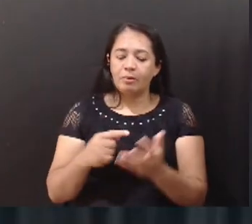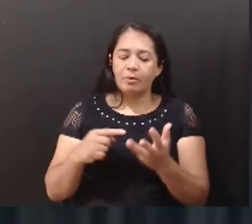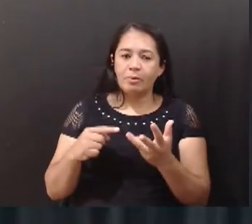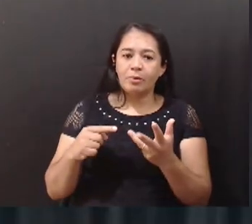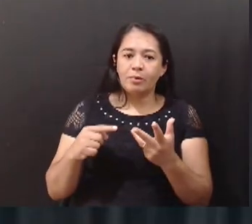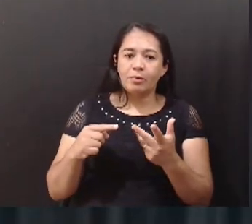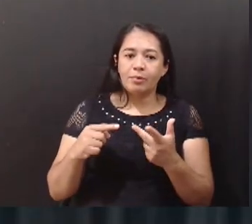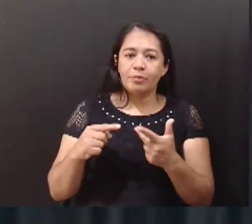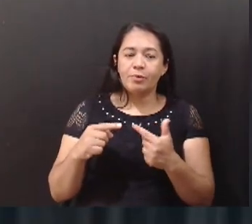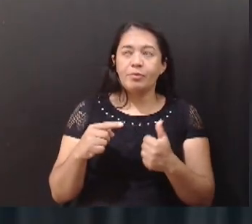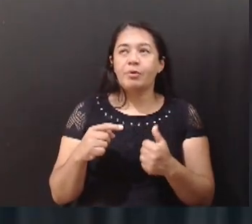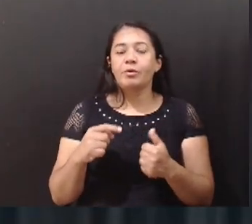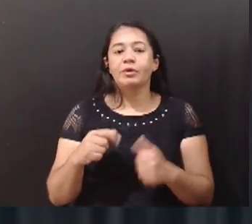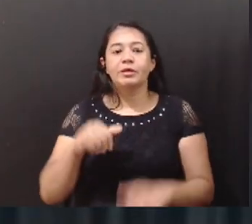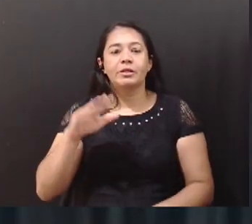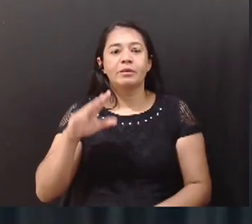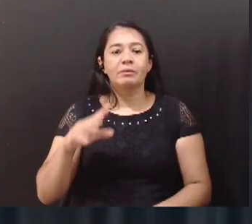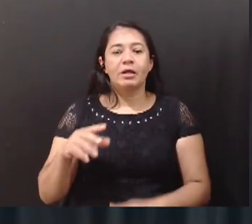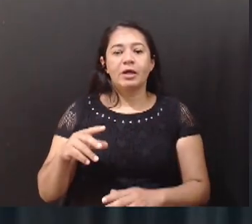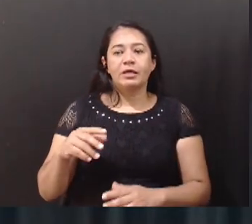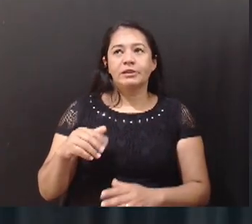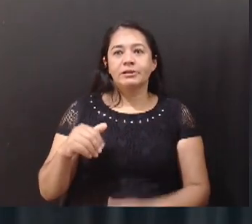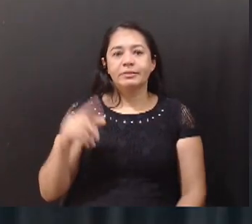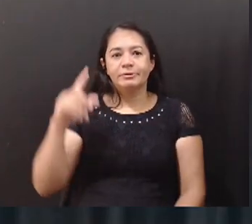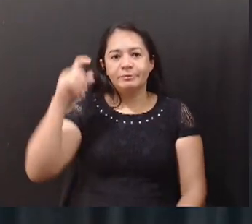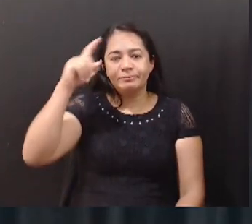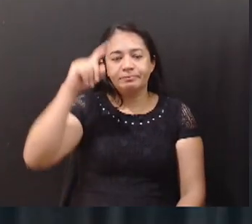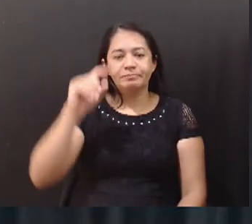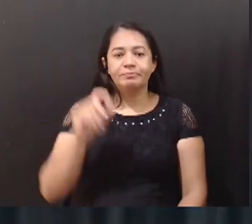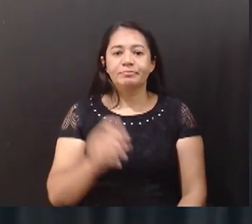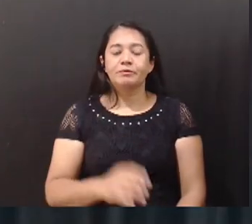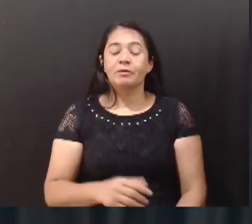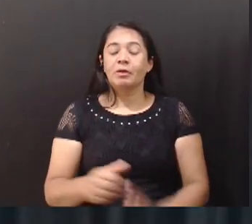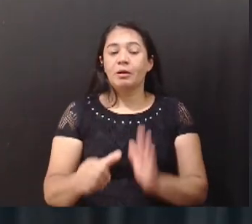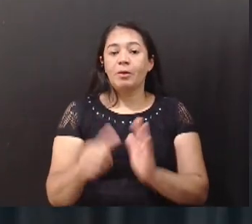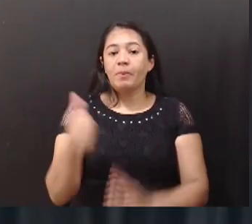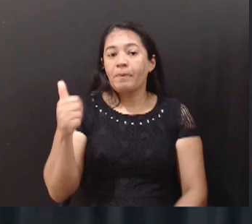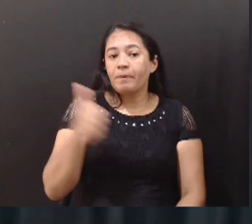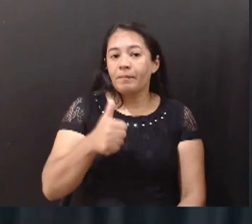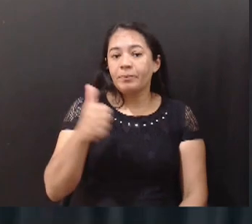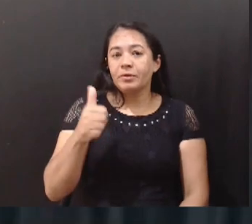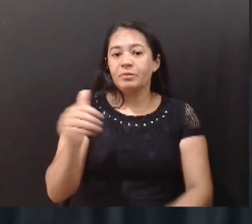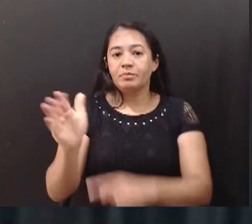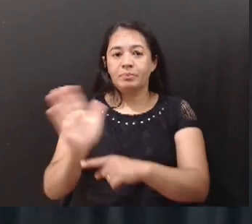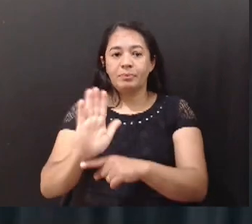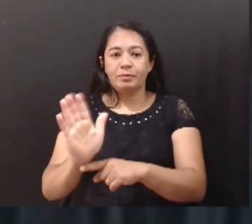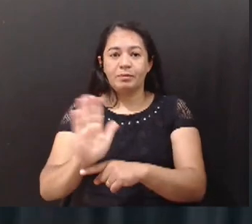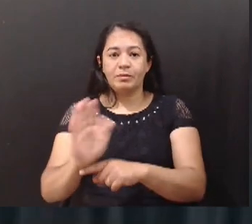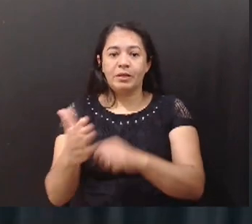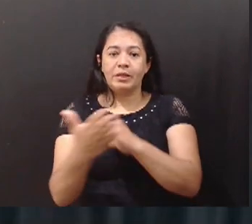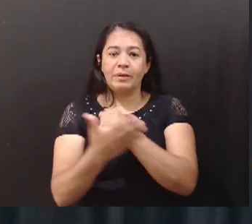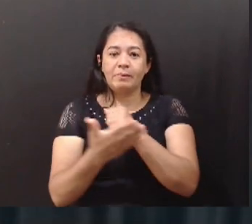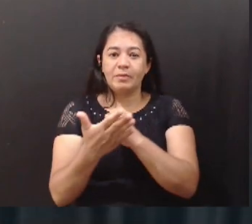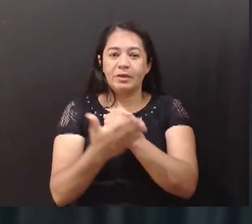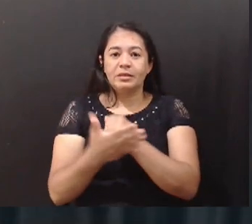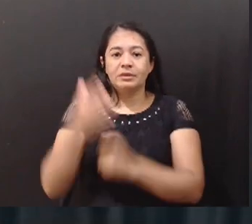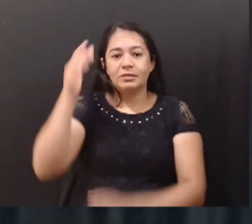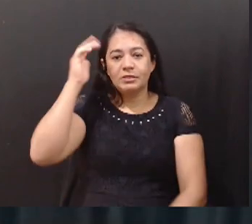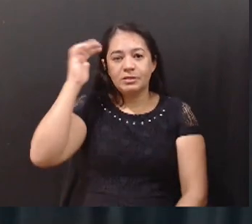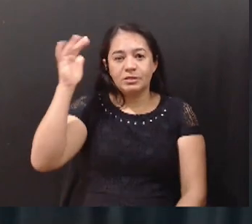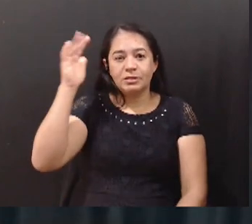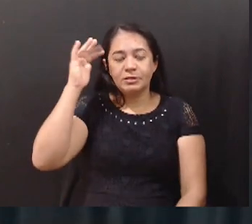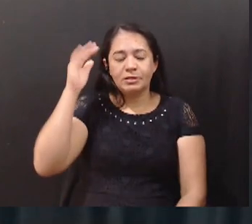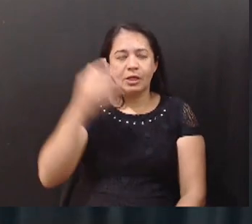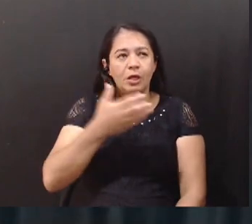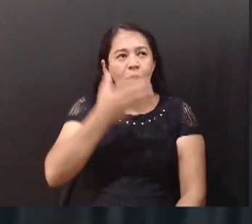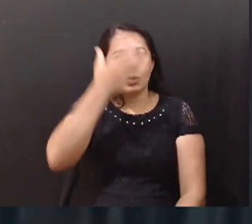coisas mais complexas, né? Tá. Primeiro, o filme ele se baseia numa teoria. Eu esqueci o nome